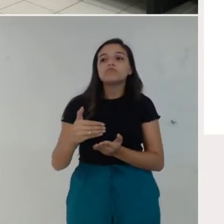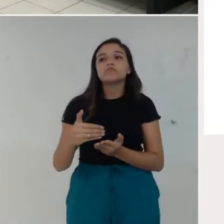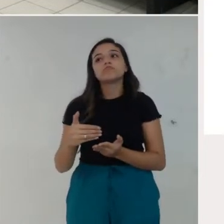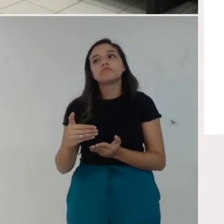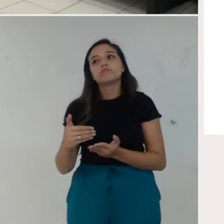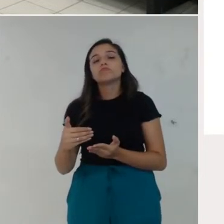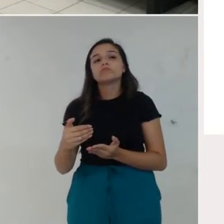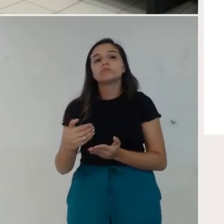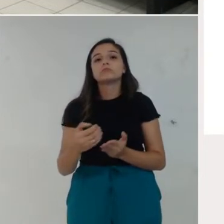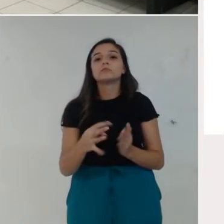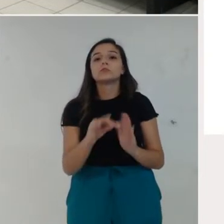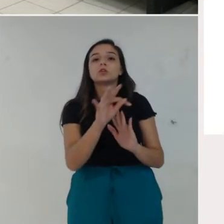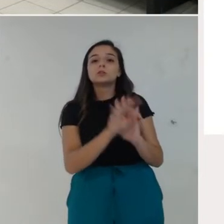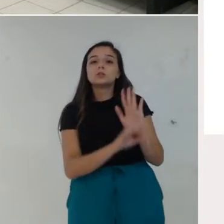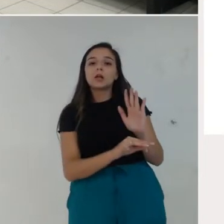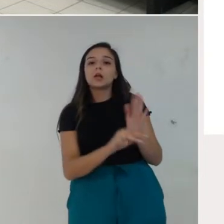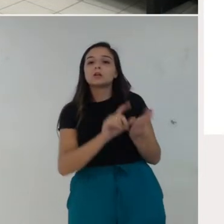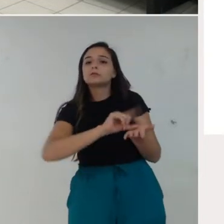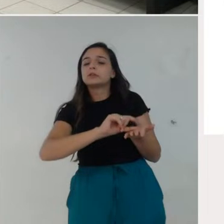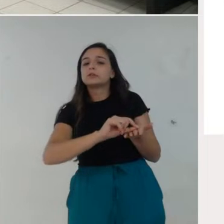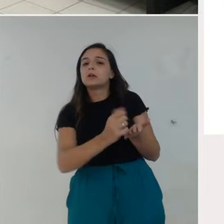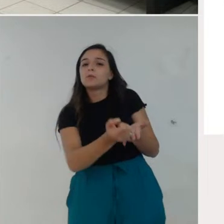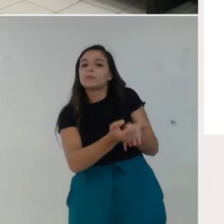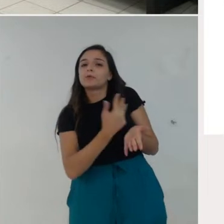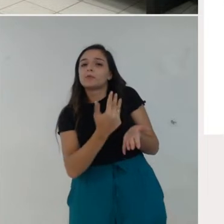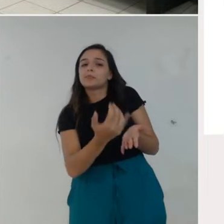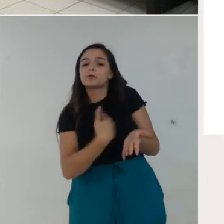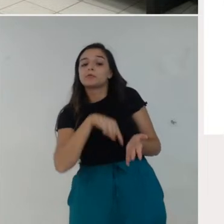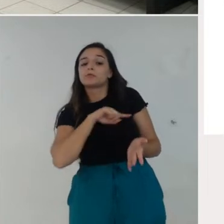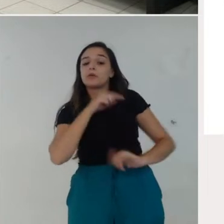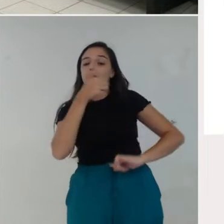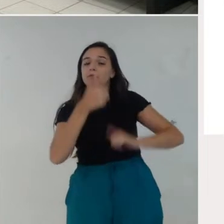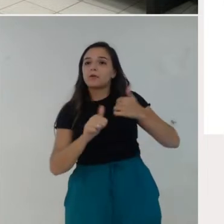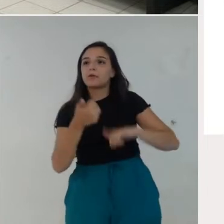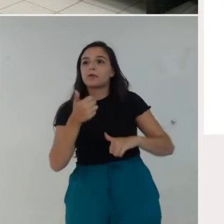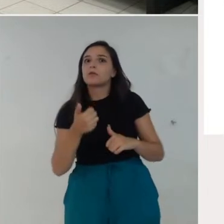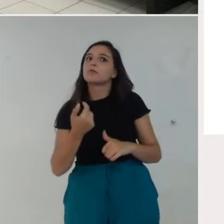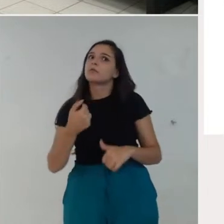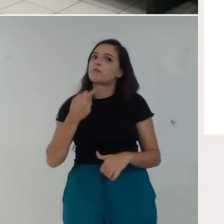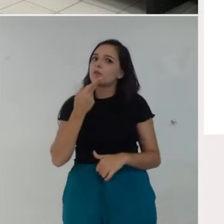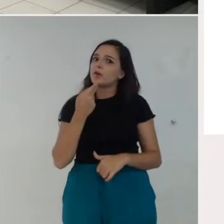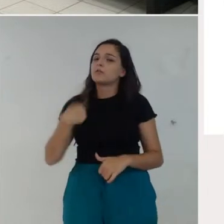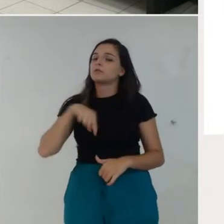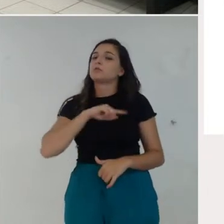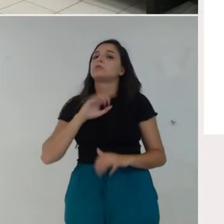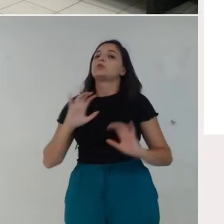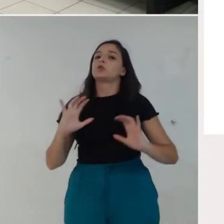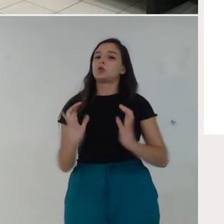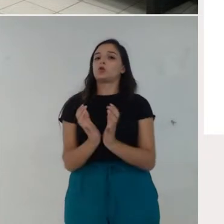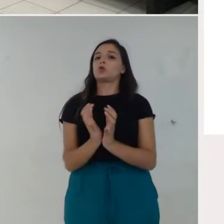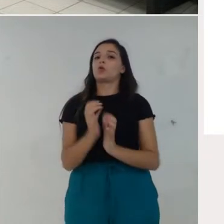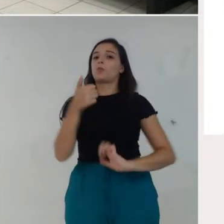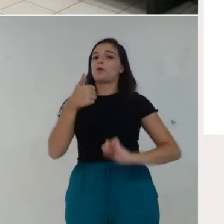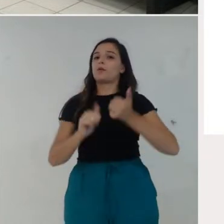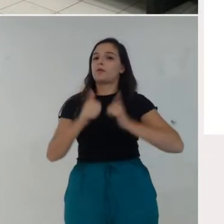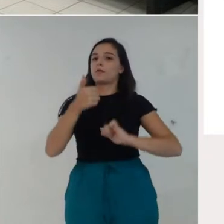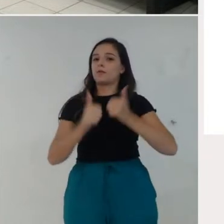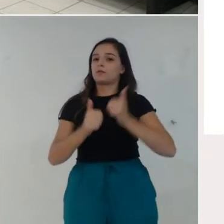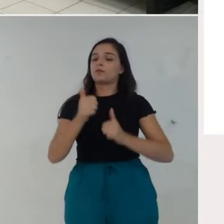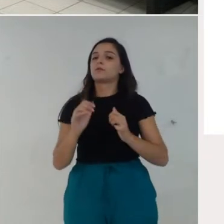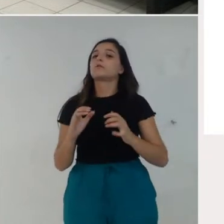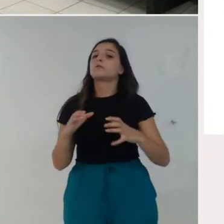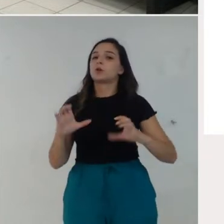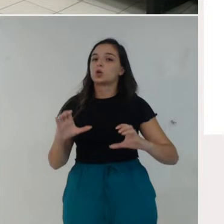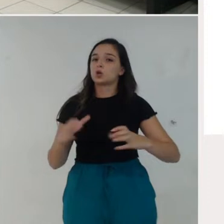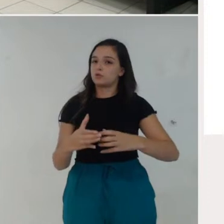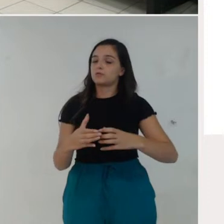recebendo artigos, vamos avaliando, vamos, eu falo que é um comitê avaliador, né? O conselho editorial